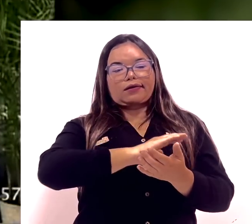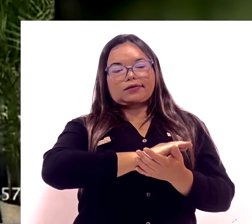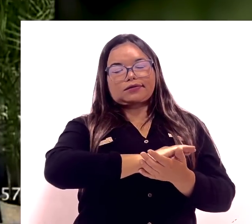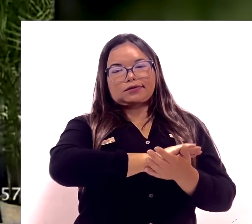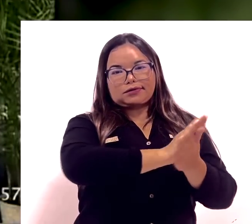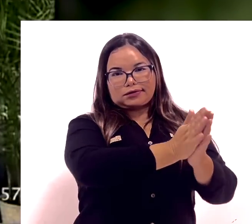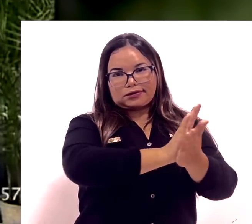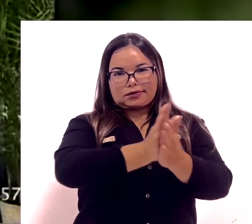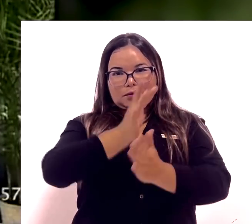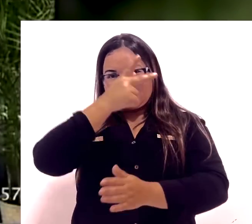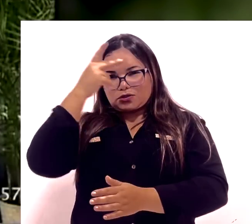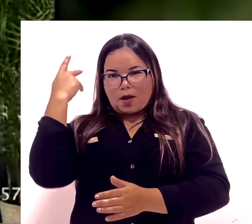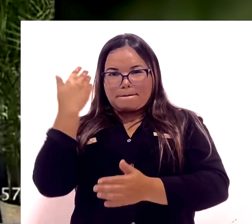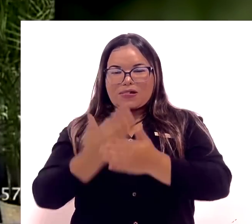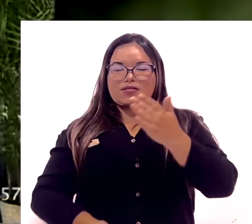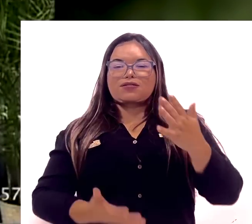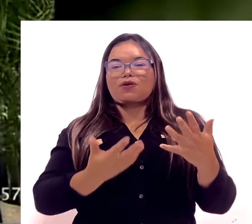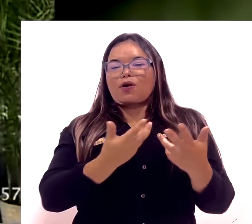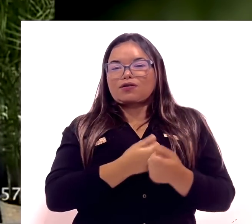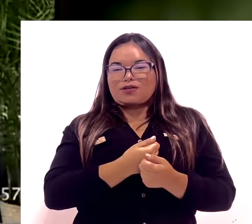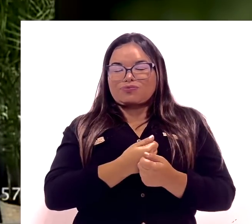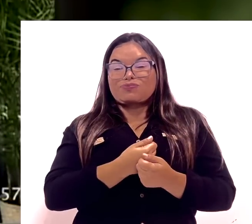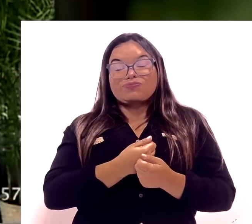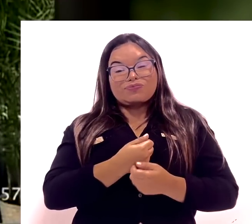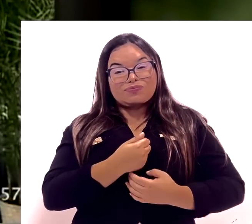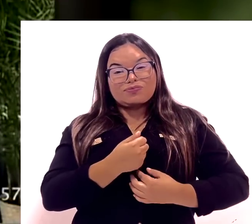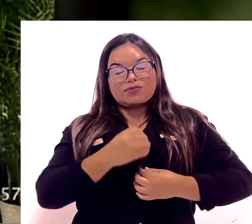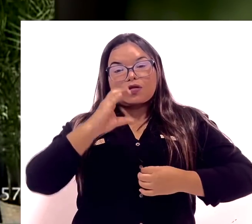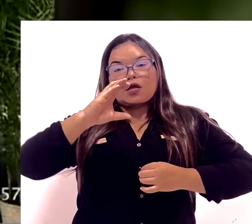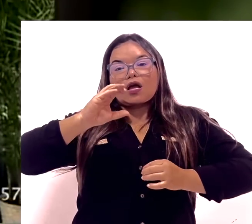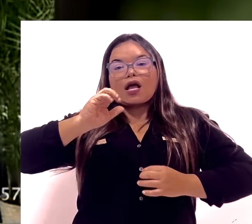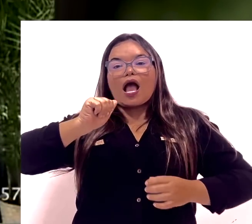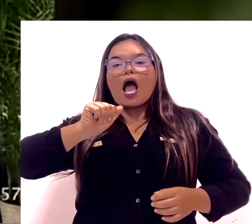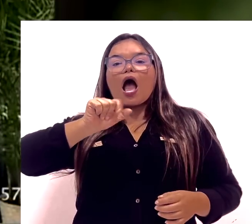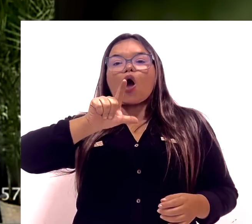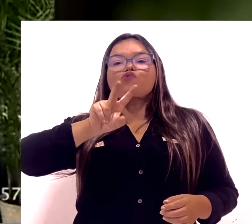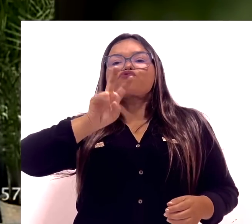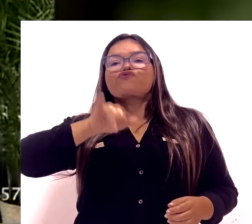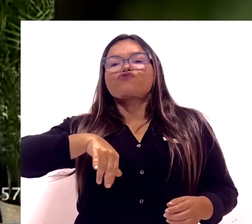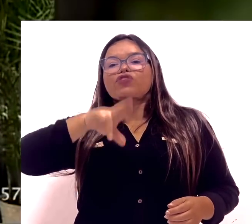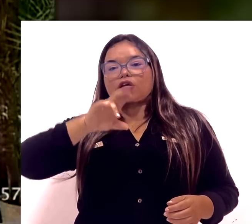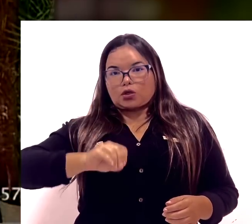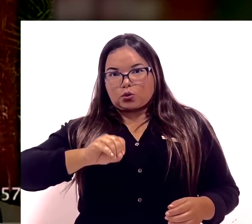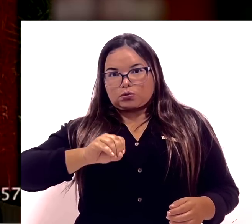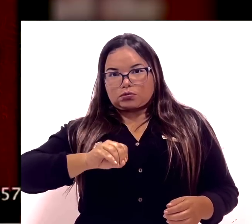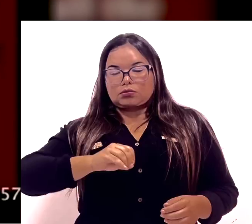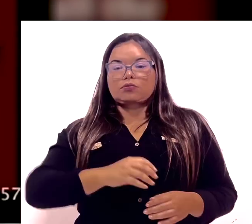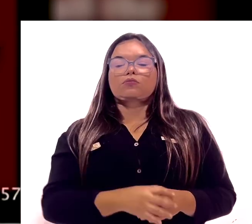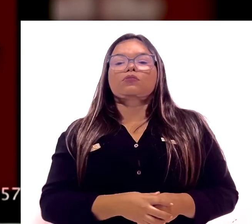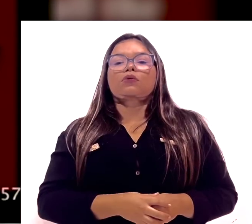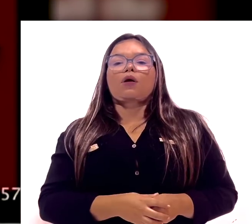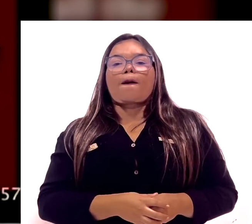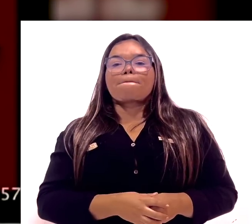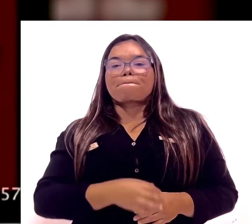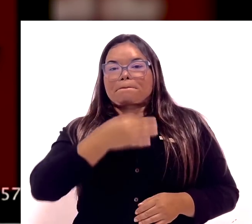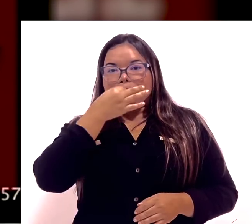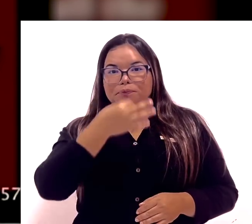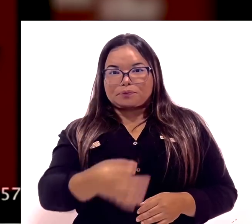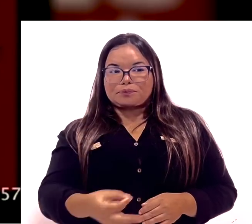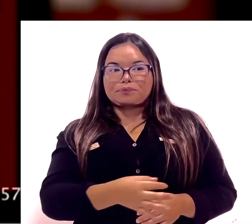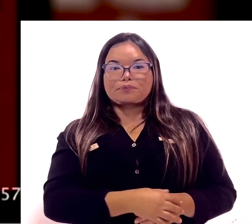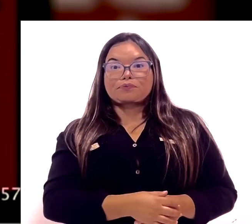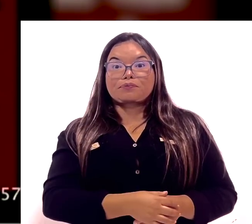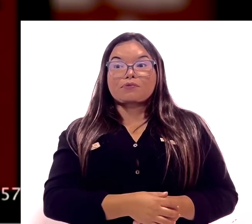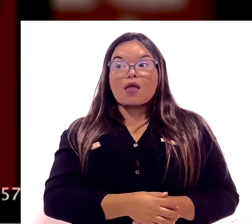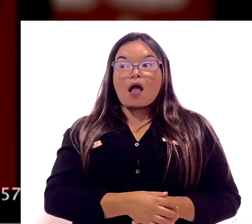uma declaração bem direta. O que disse Calvino, João Calvino? Nós chamamos o pontífice romano de anticristo. Interessante. O